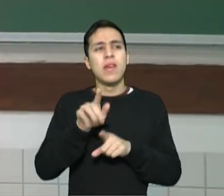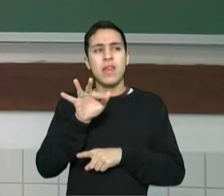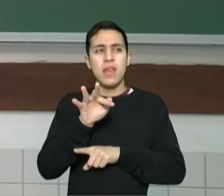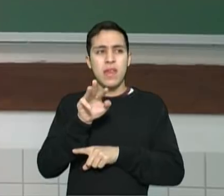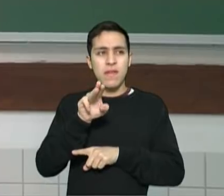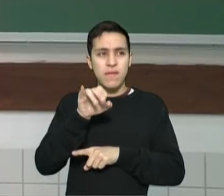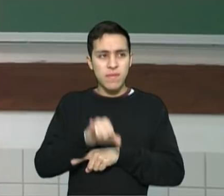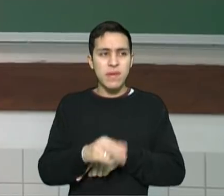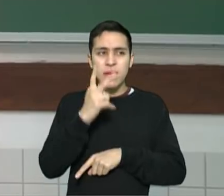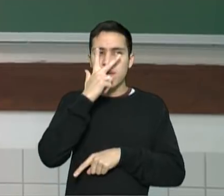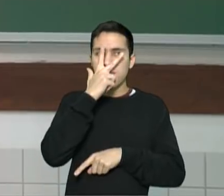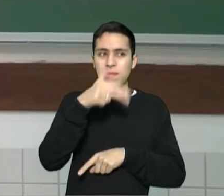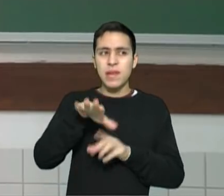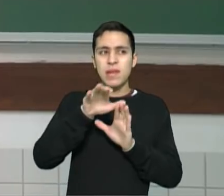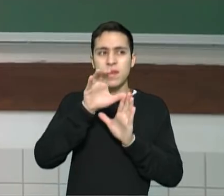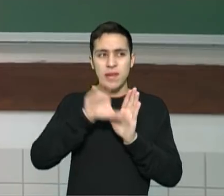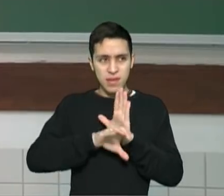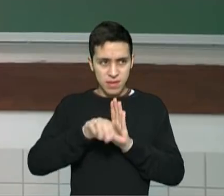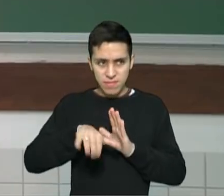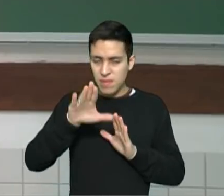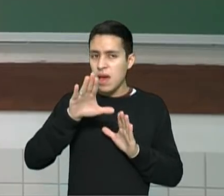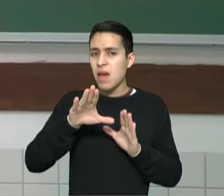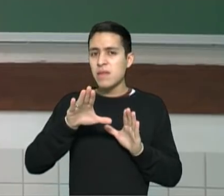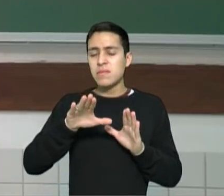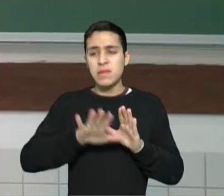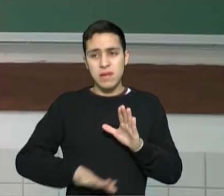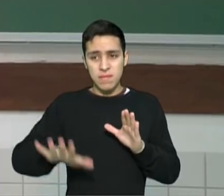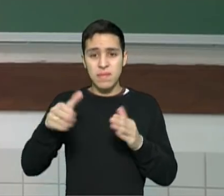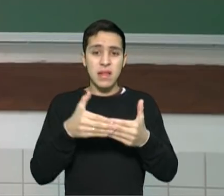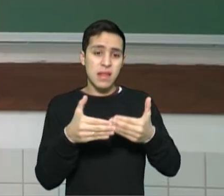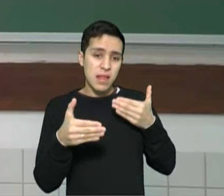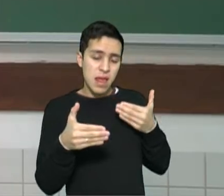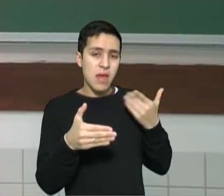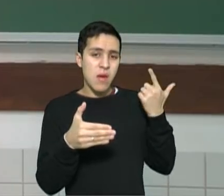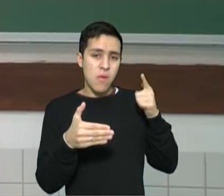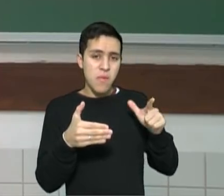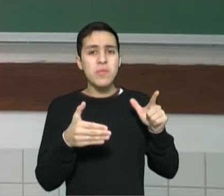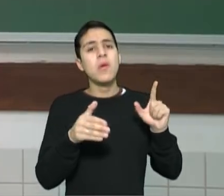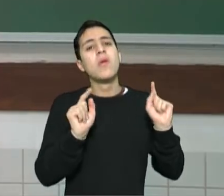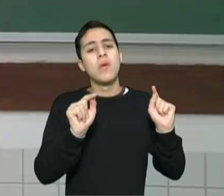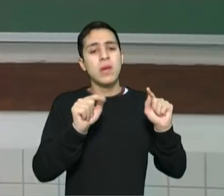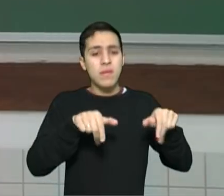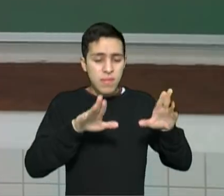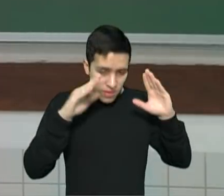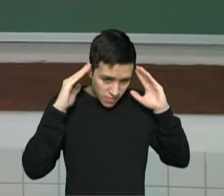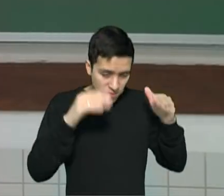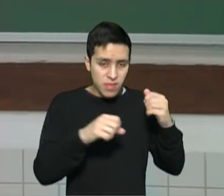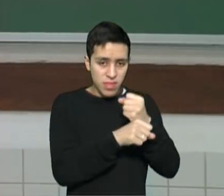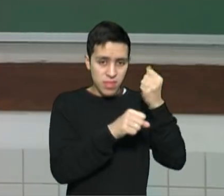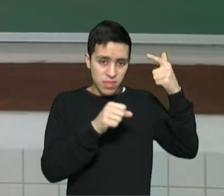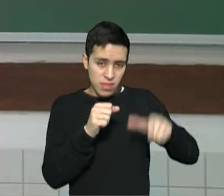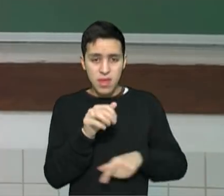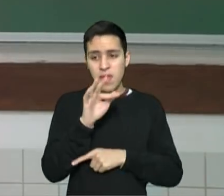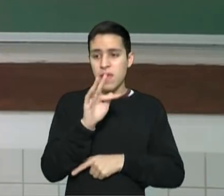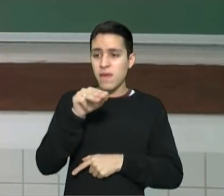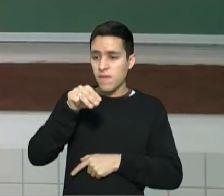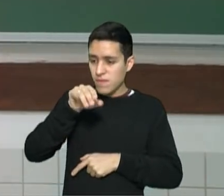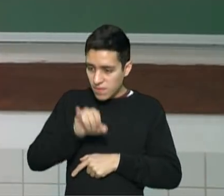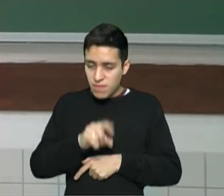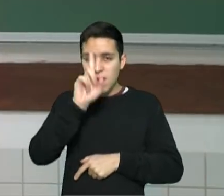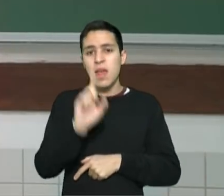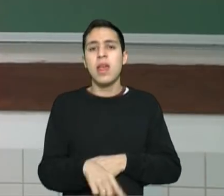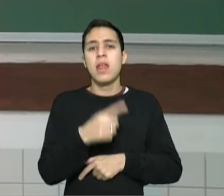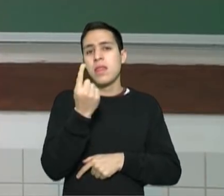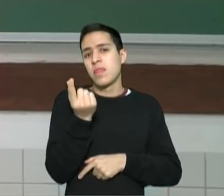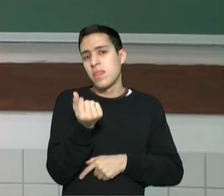característica mais ampla. O BIRD, como a gente viu no slide anterior, é mais ligado à reconstrução. O FMI é a